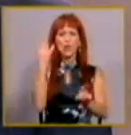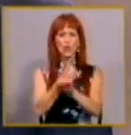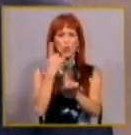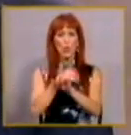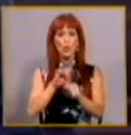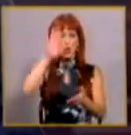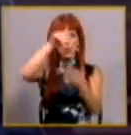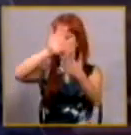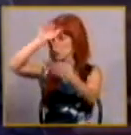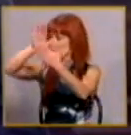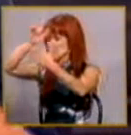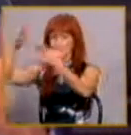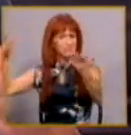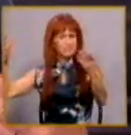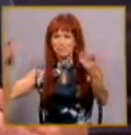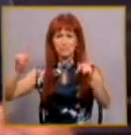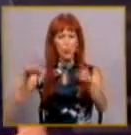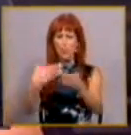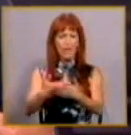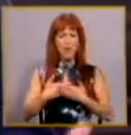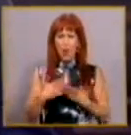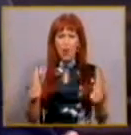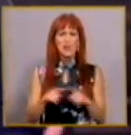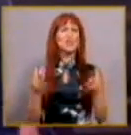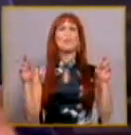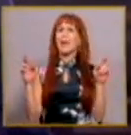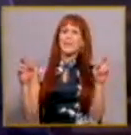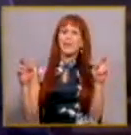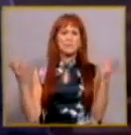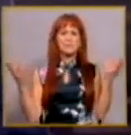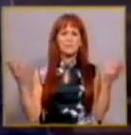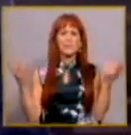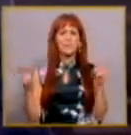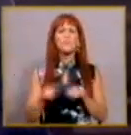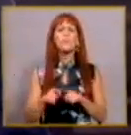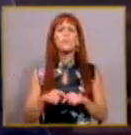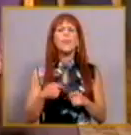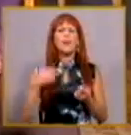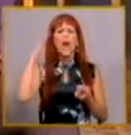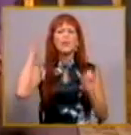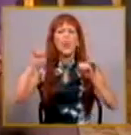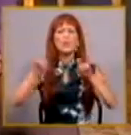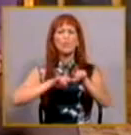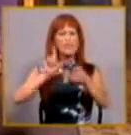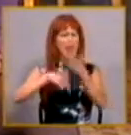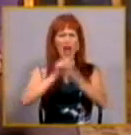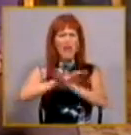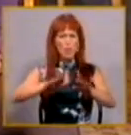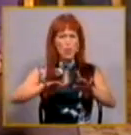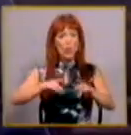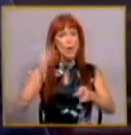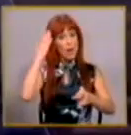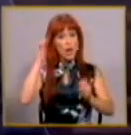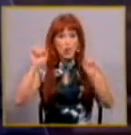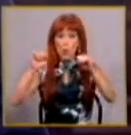de resultados que não nos deixa, digamos, uma esperança. Portanto, significa a nós, então que o consenso político acabou? Significa que